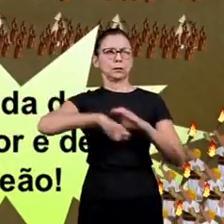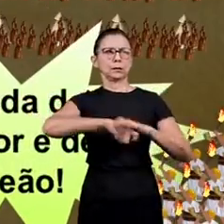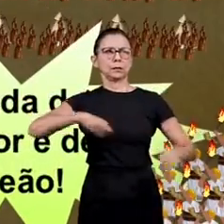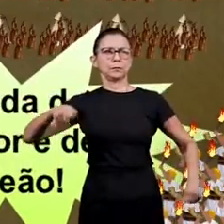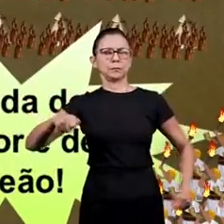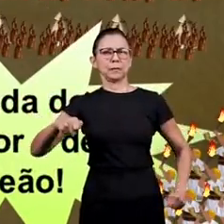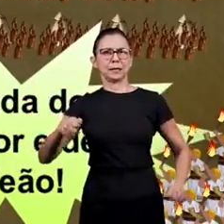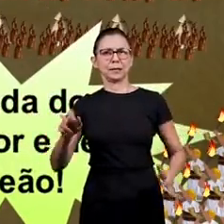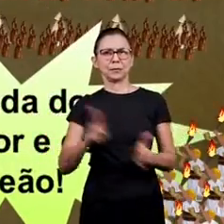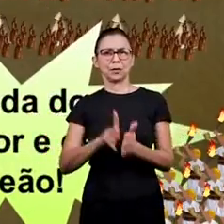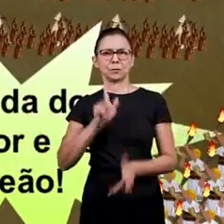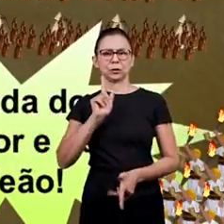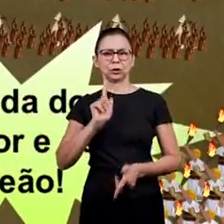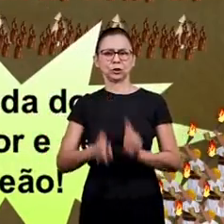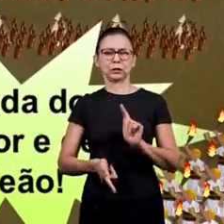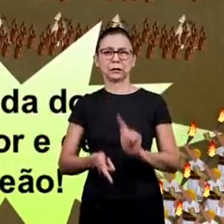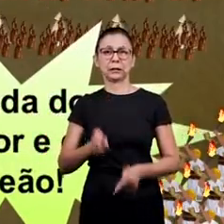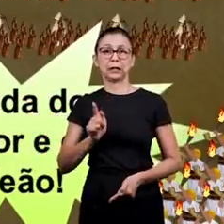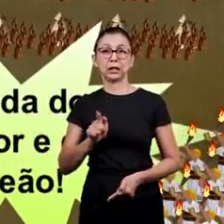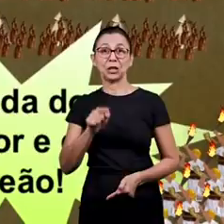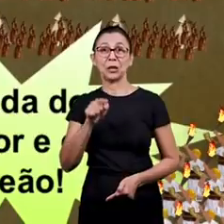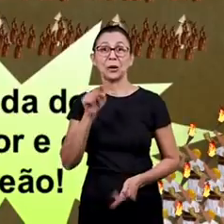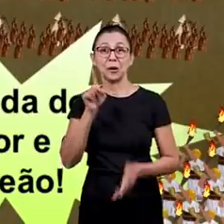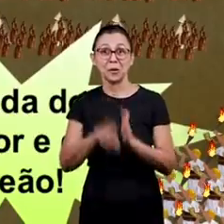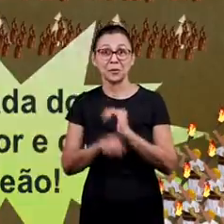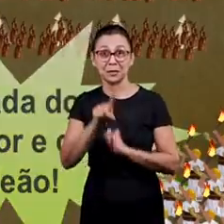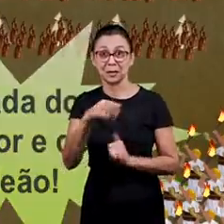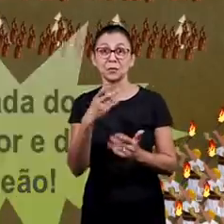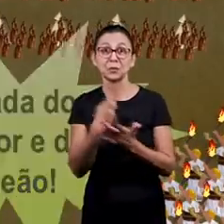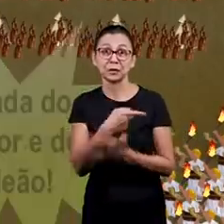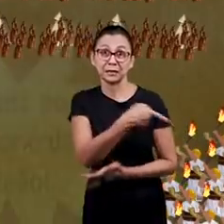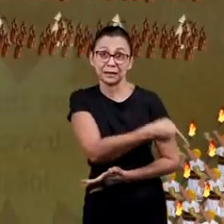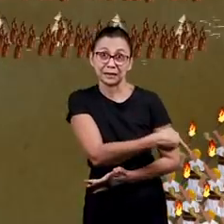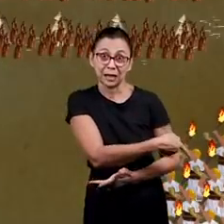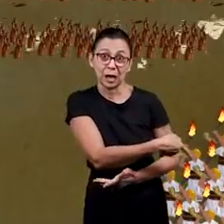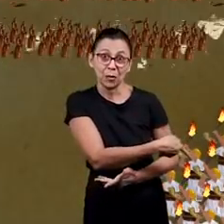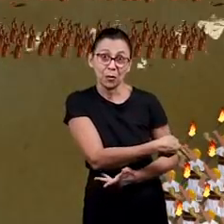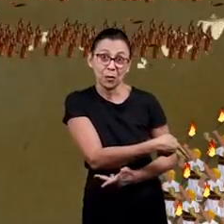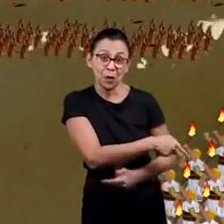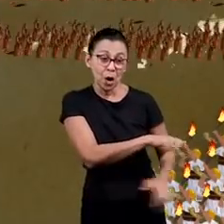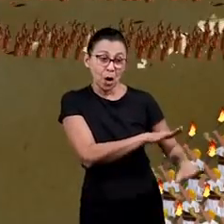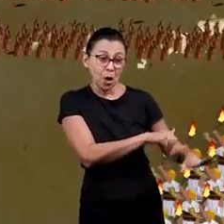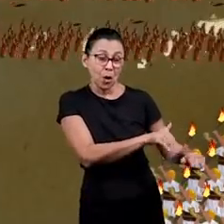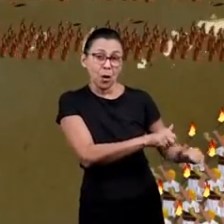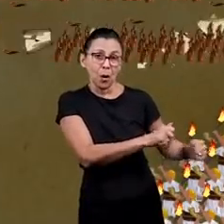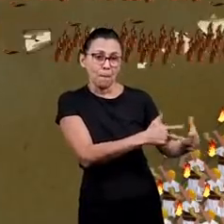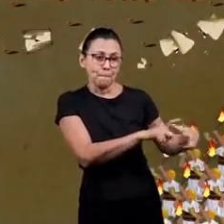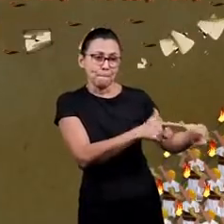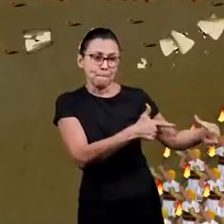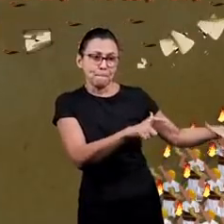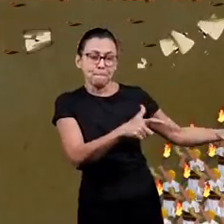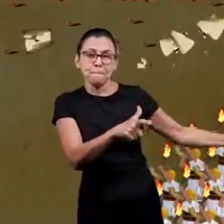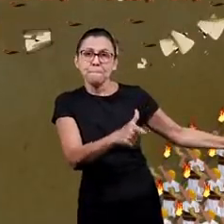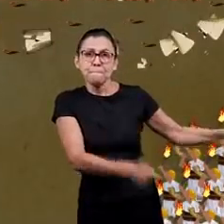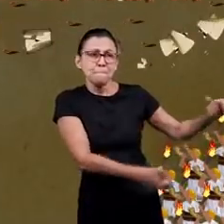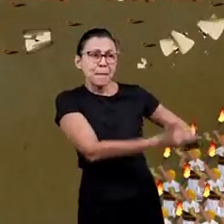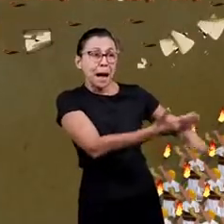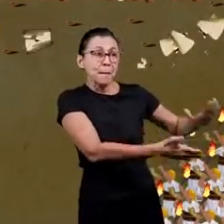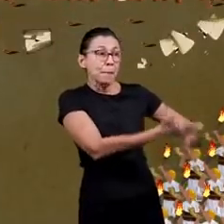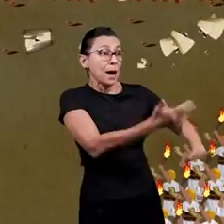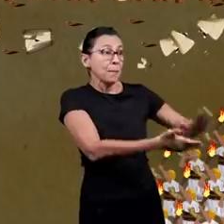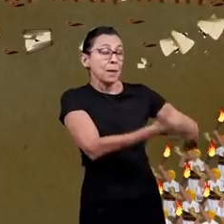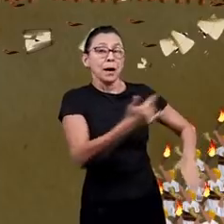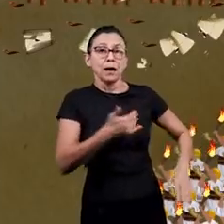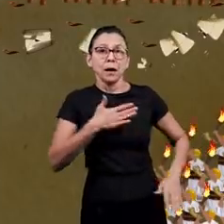crianças, vocês sabem o que aconteceu com o exército dos midianitas? Eles começaram a fugir, eles